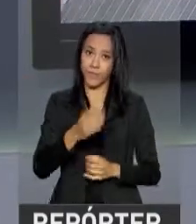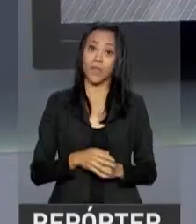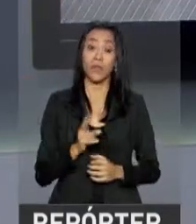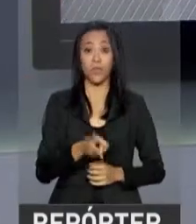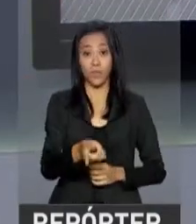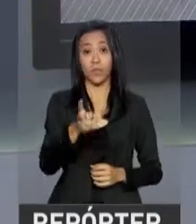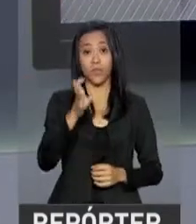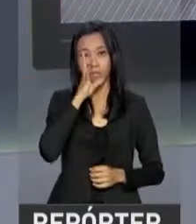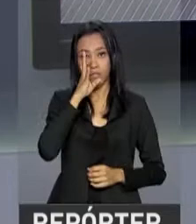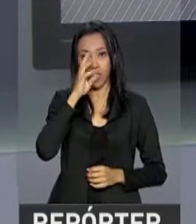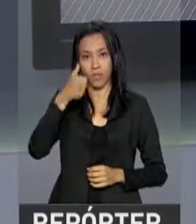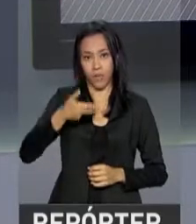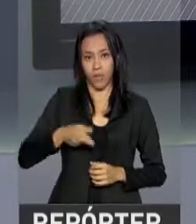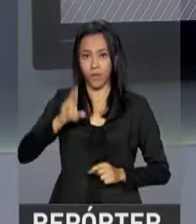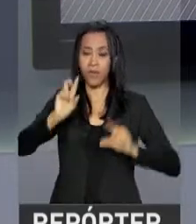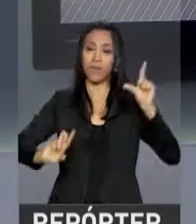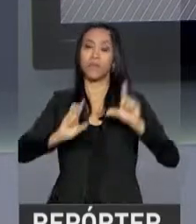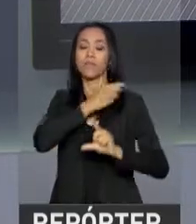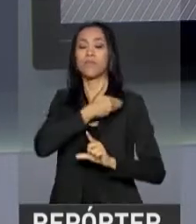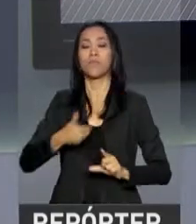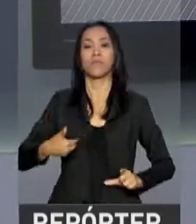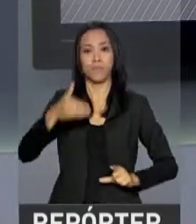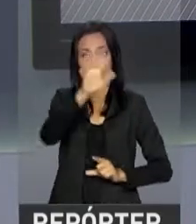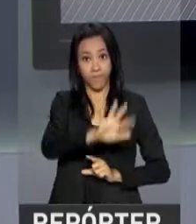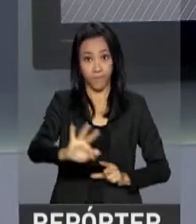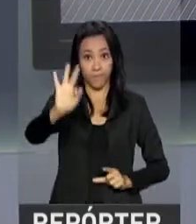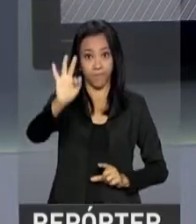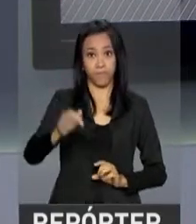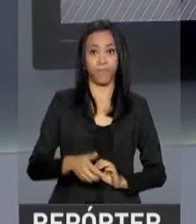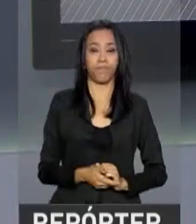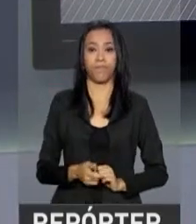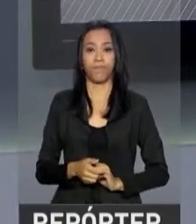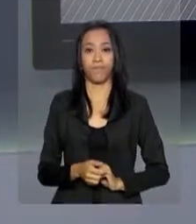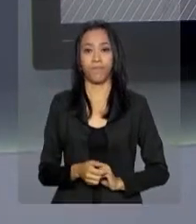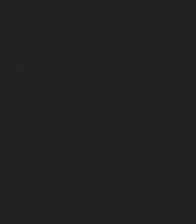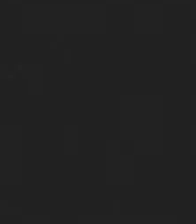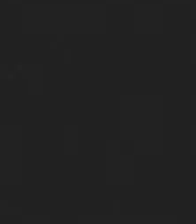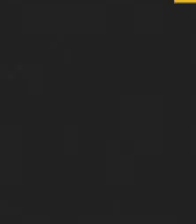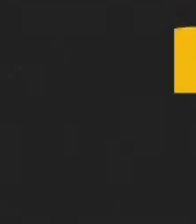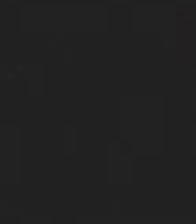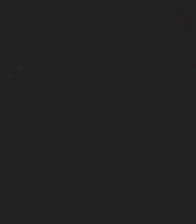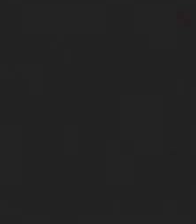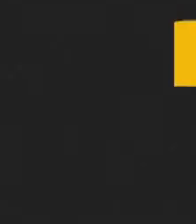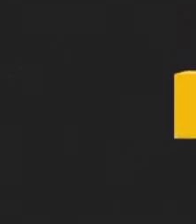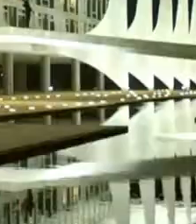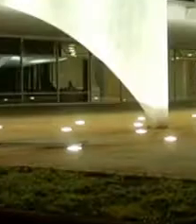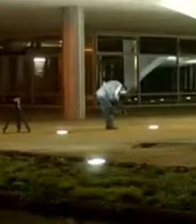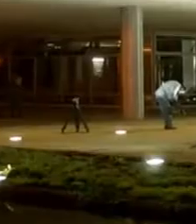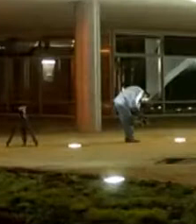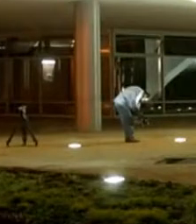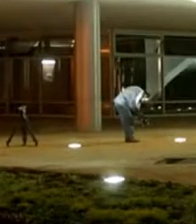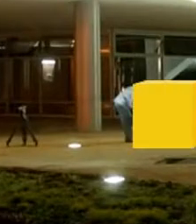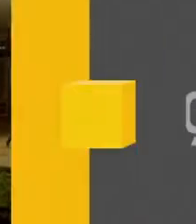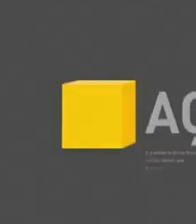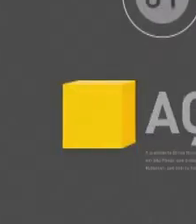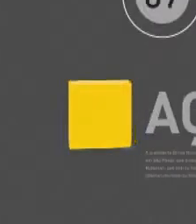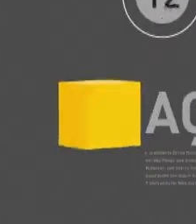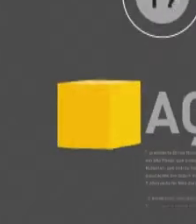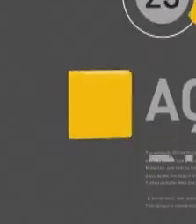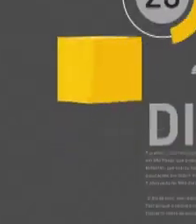internet. Continue com a gente na NBR, a TV do Governo Federal.